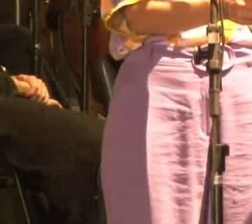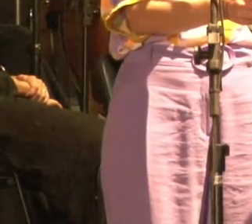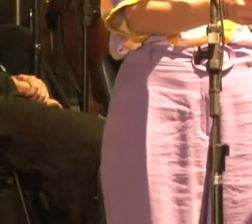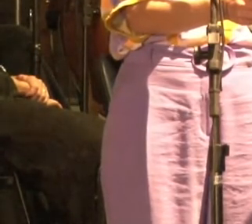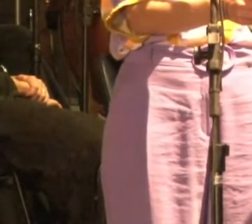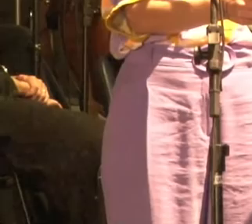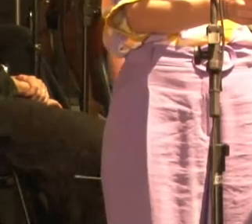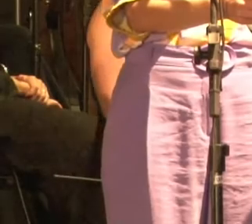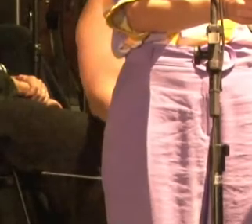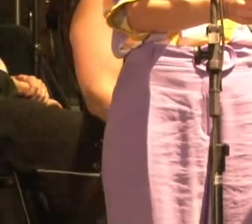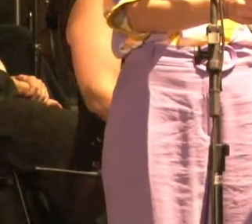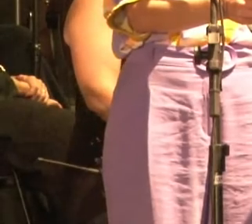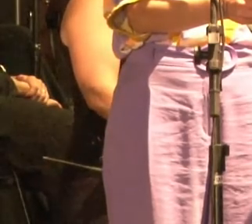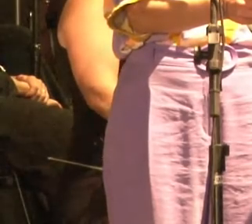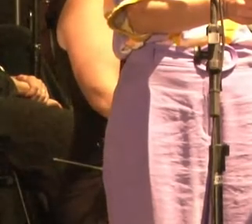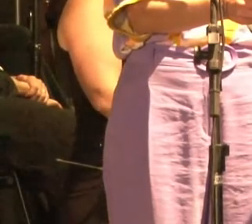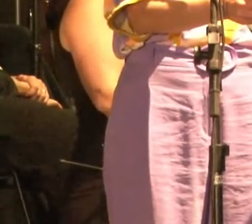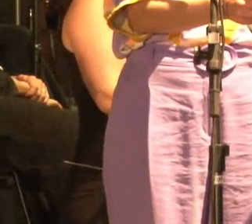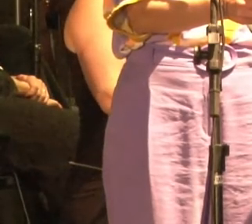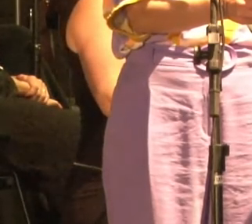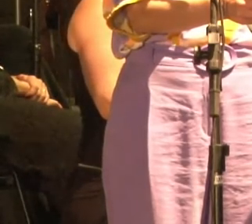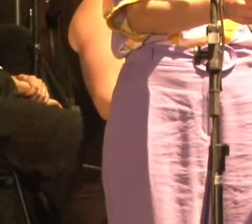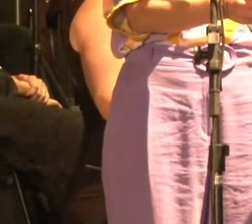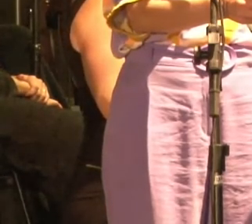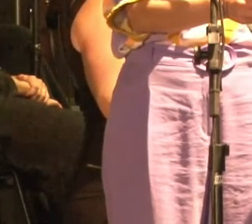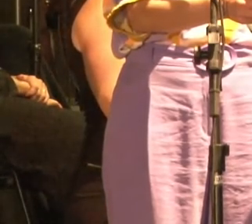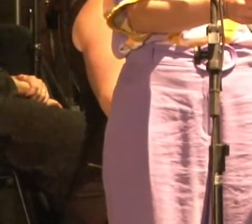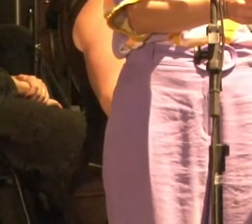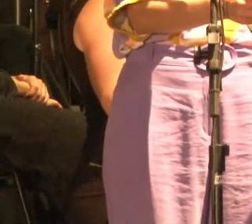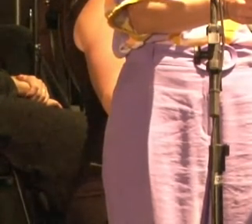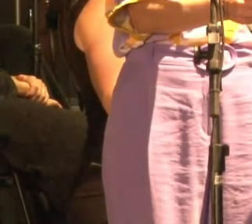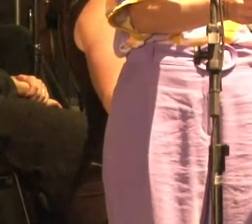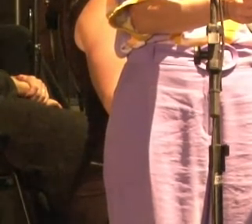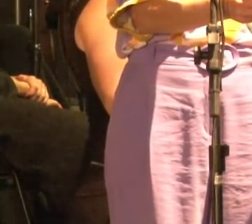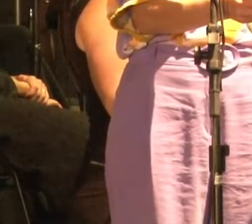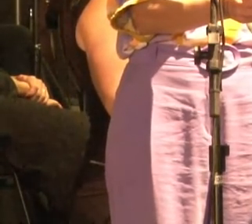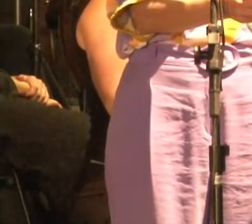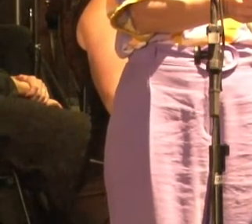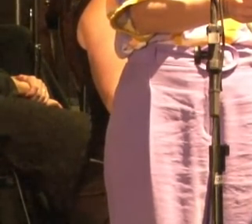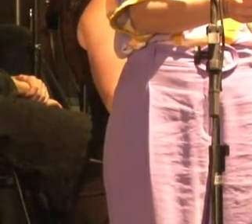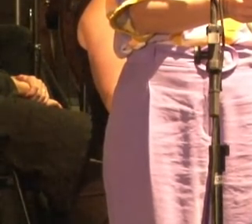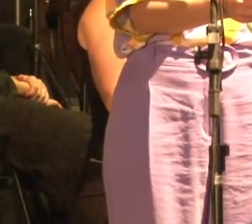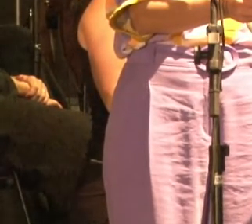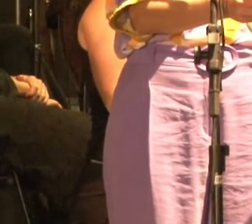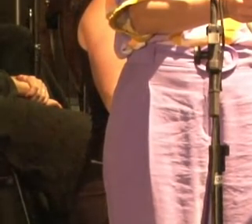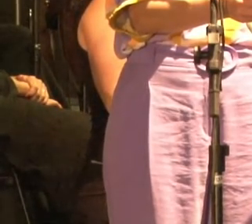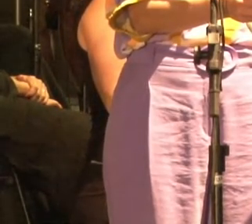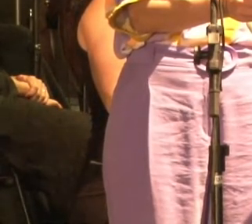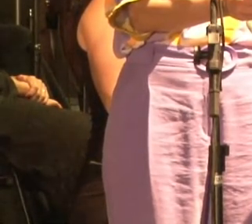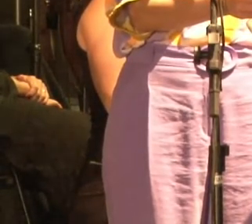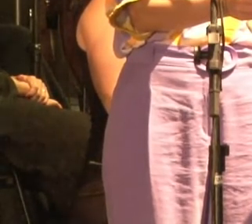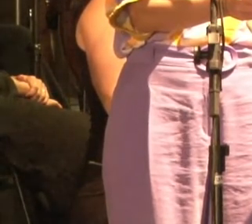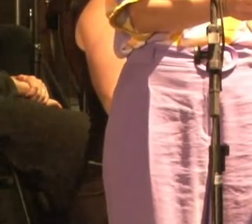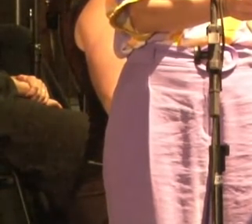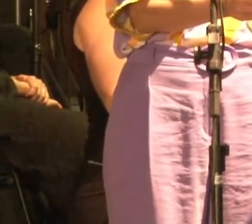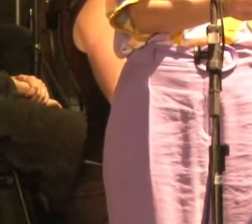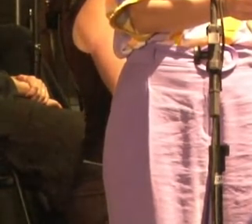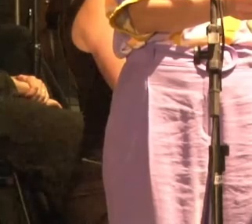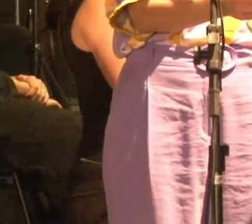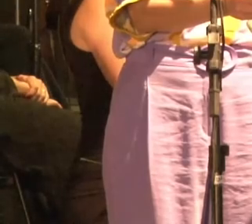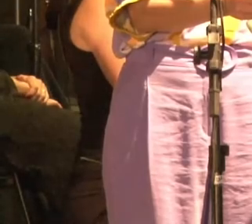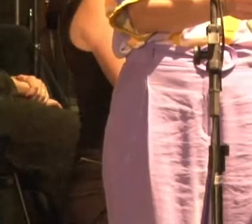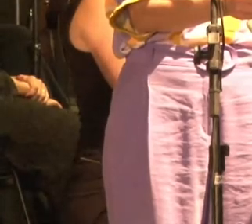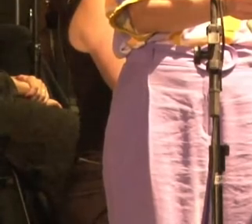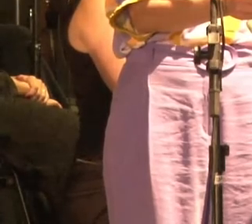o cuidado, tanto para as famílias como para a terra e a produção. A busca pelos bons frutos que a